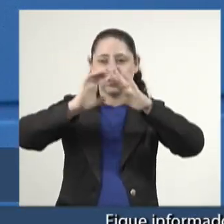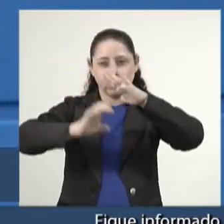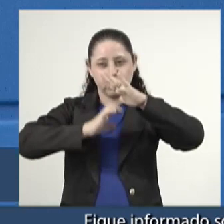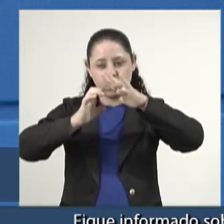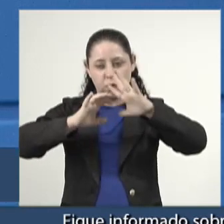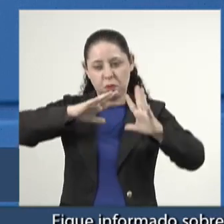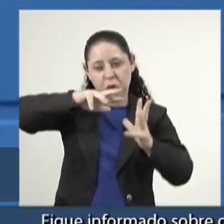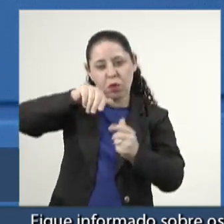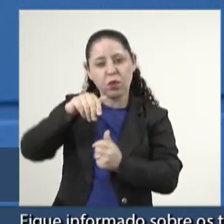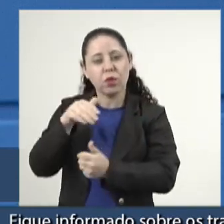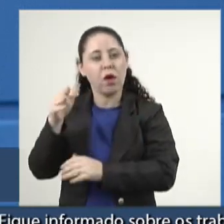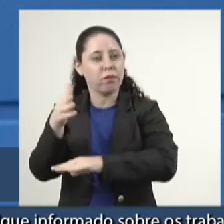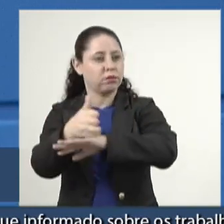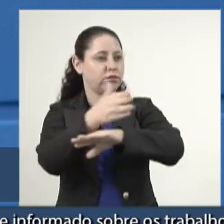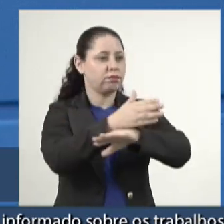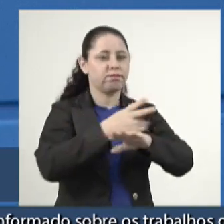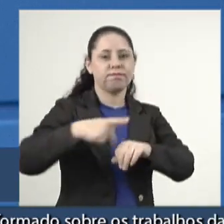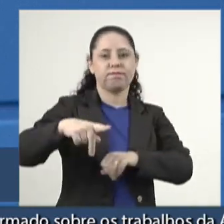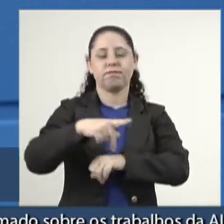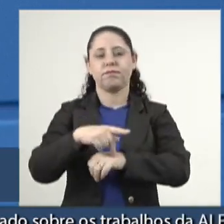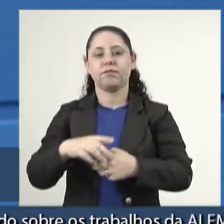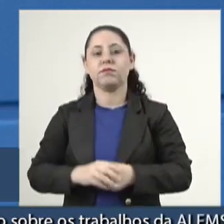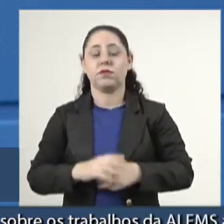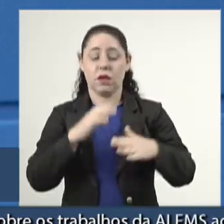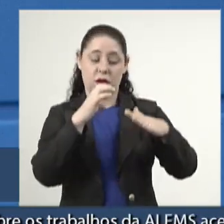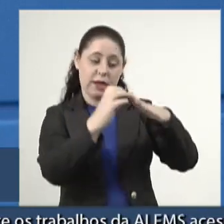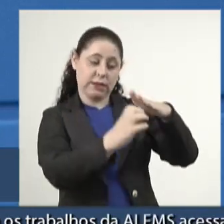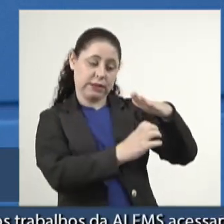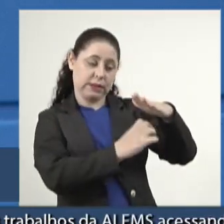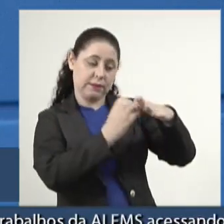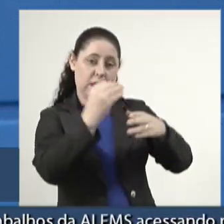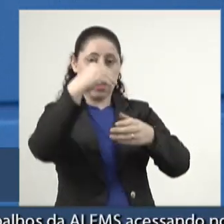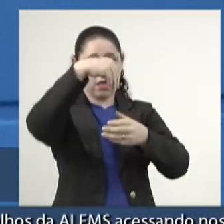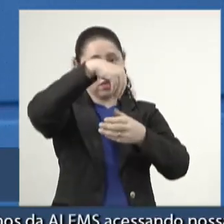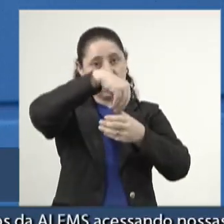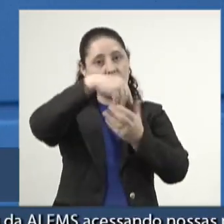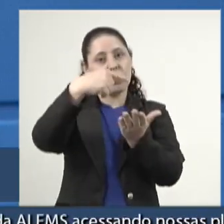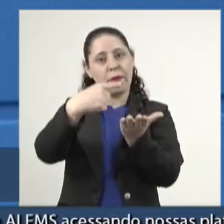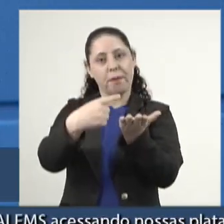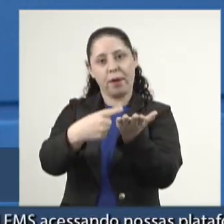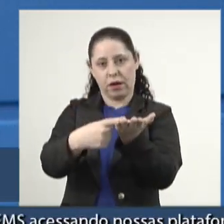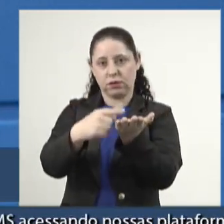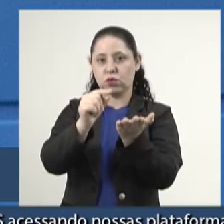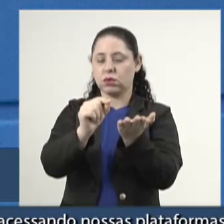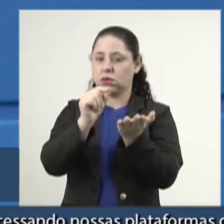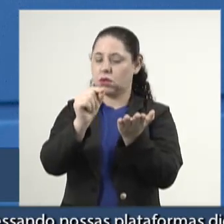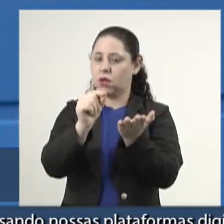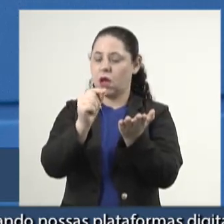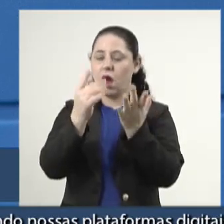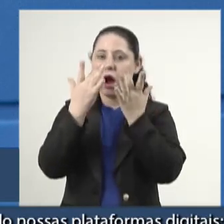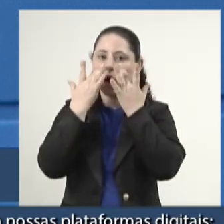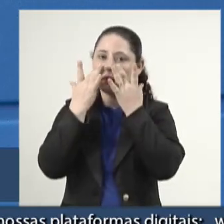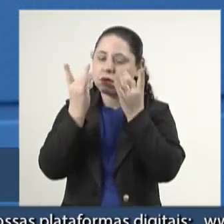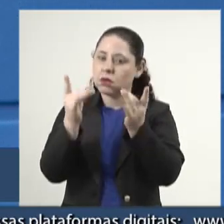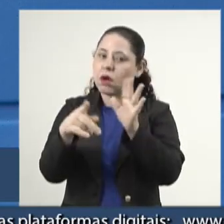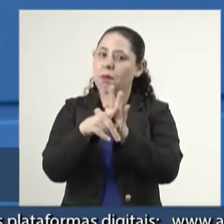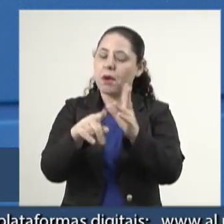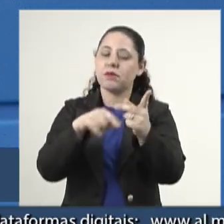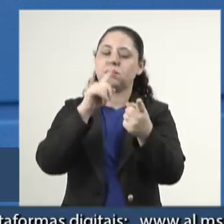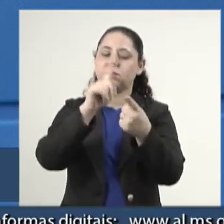afora. Que as empresas estejam dentro do pacto e que atentem para as